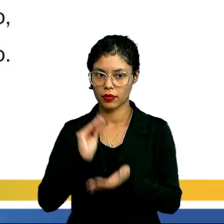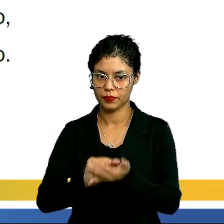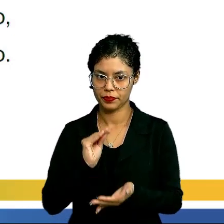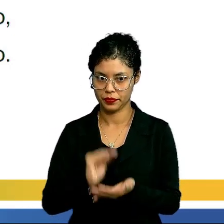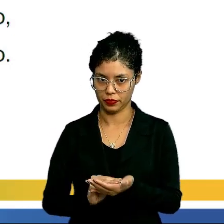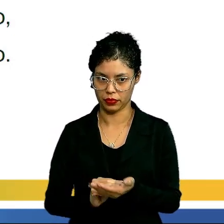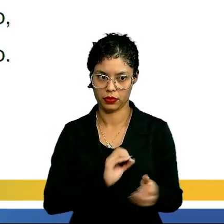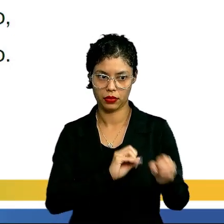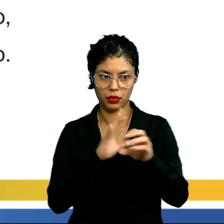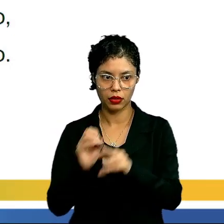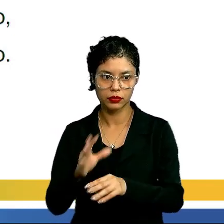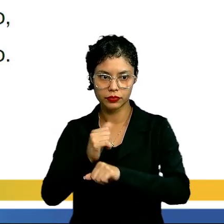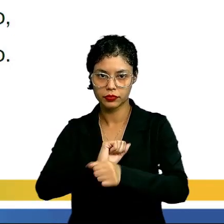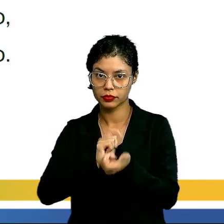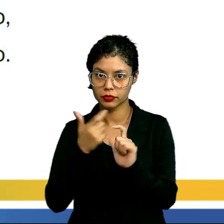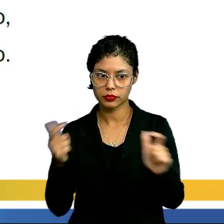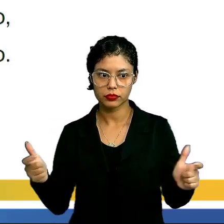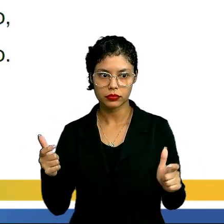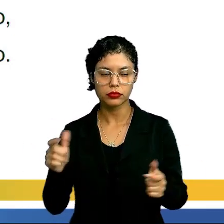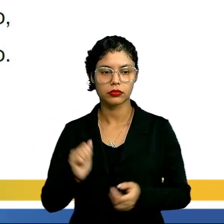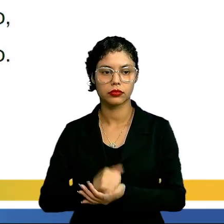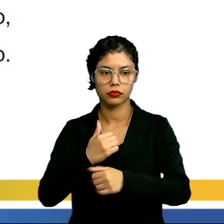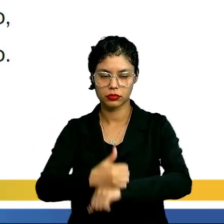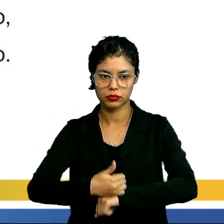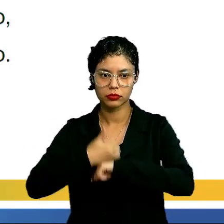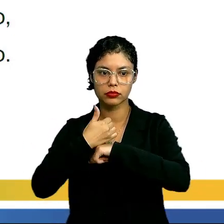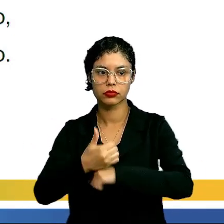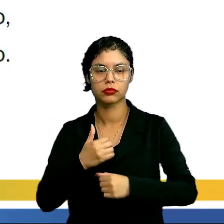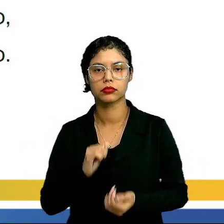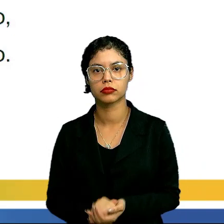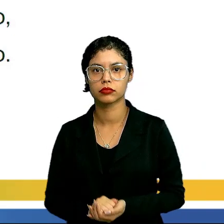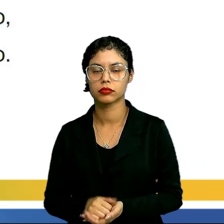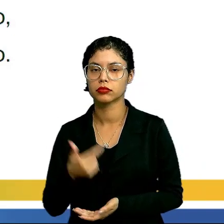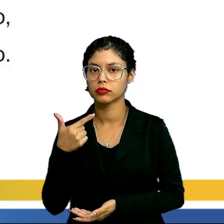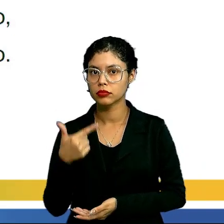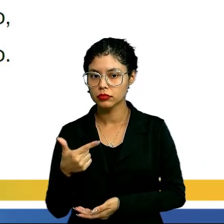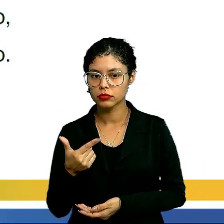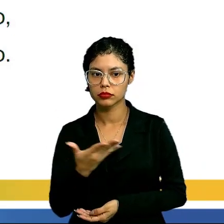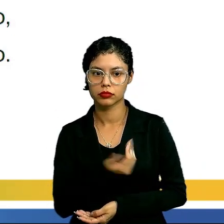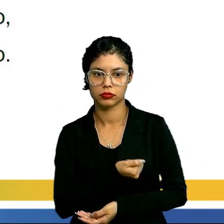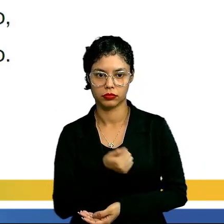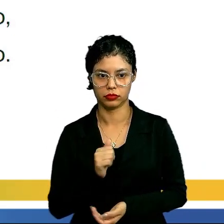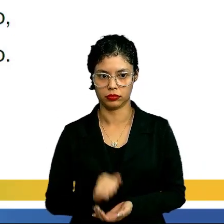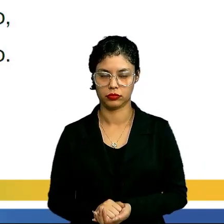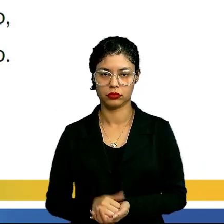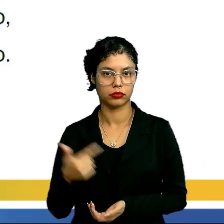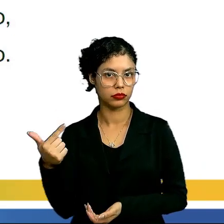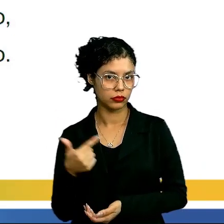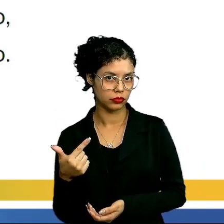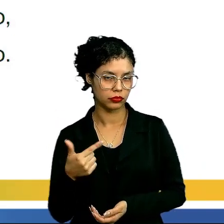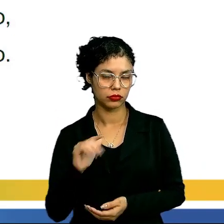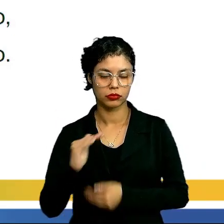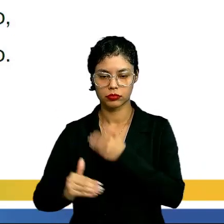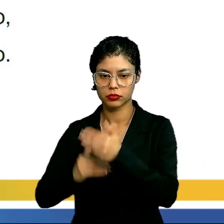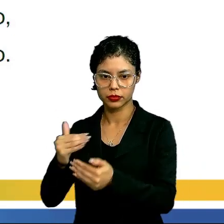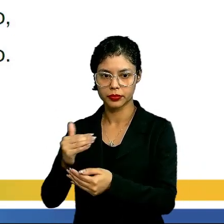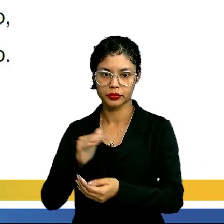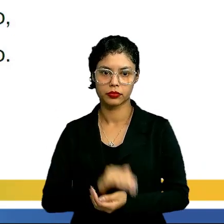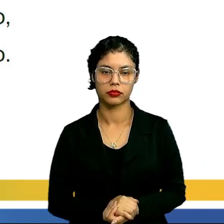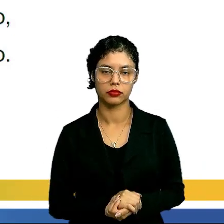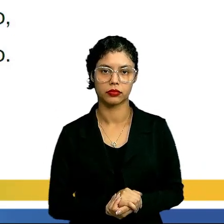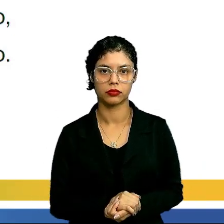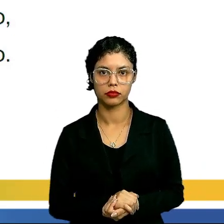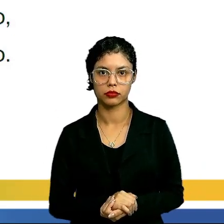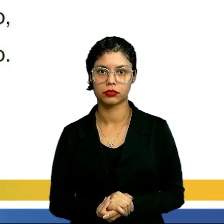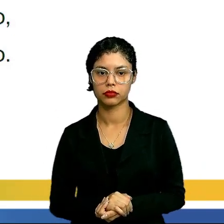de uma educação expansiva e qualificada. Então, essa é a nossa tese número 2, é o que eu vou trabalhar no meu segundo desenvolvimento, que